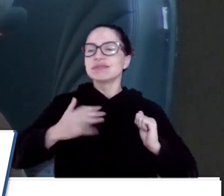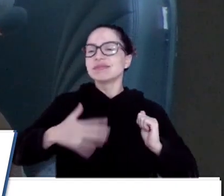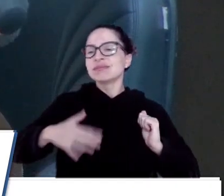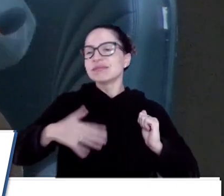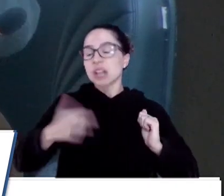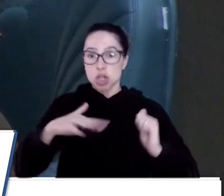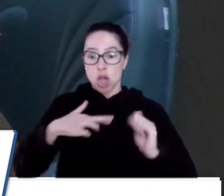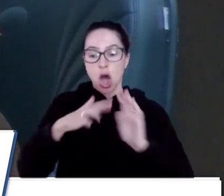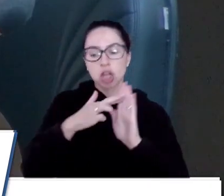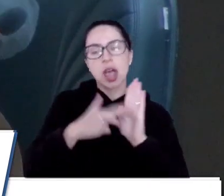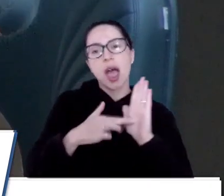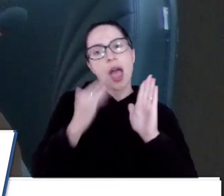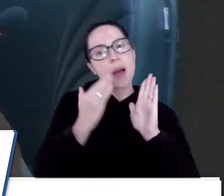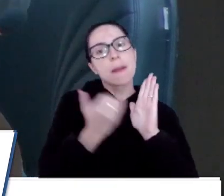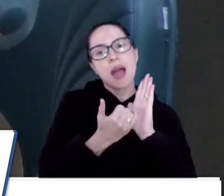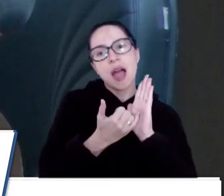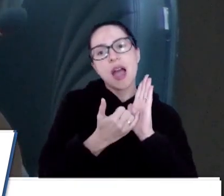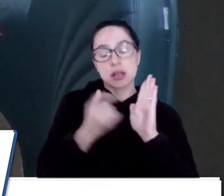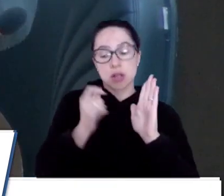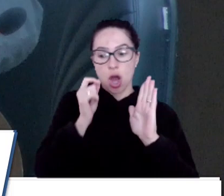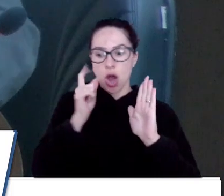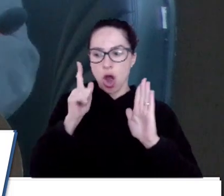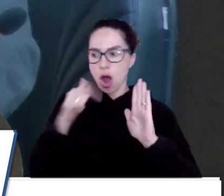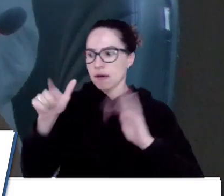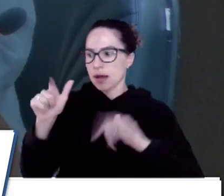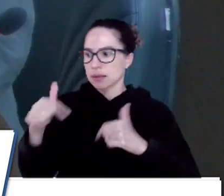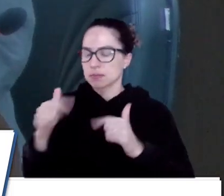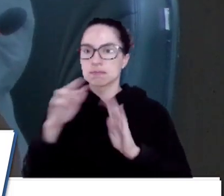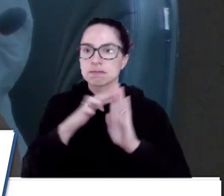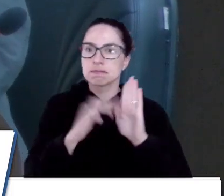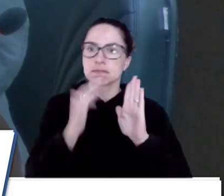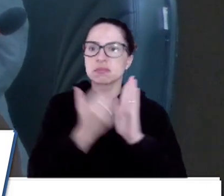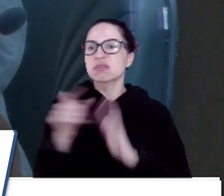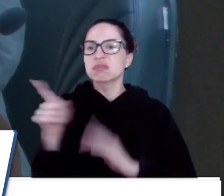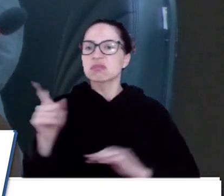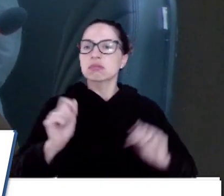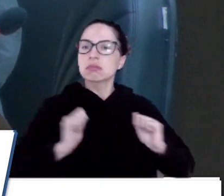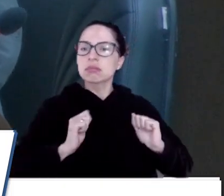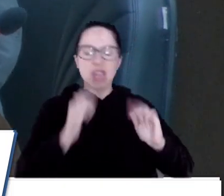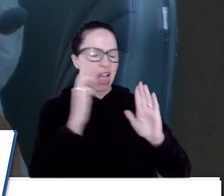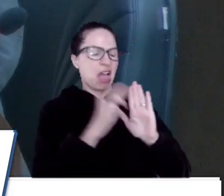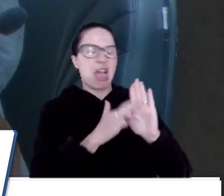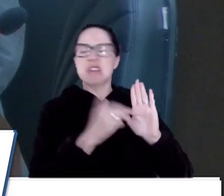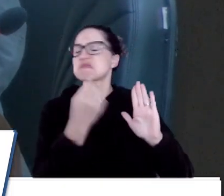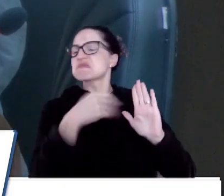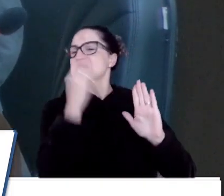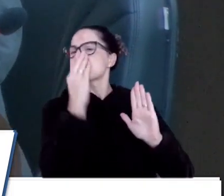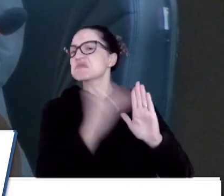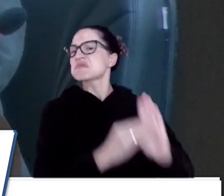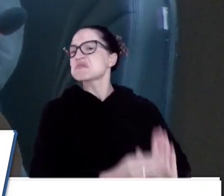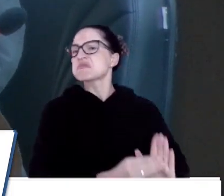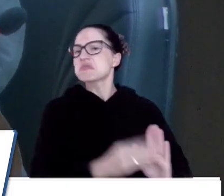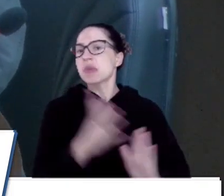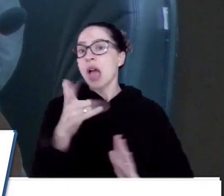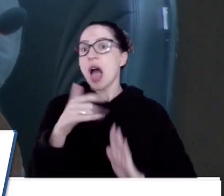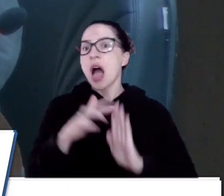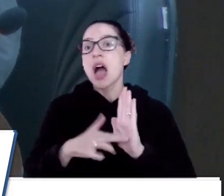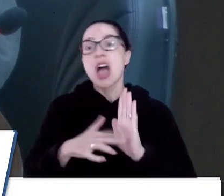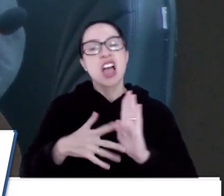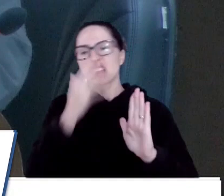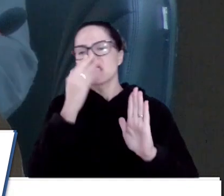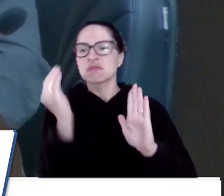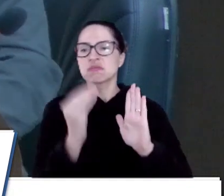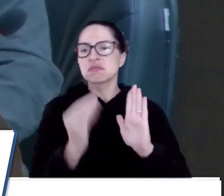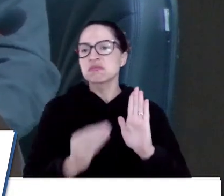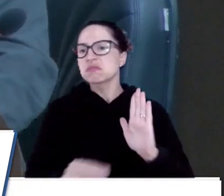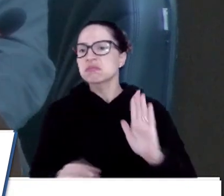regras. Nós acordamos, não vamos trabalhar, não seguindo regras. Eles não seguem regras. E a regra dele é a desobediência à coisa